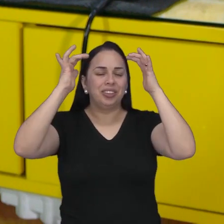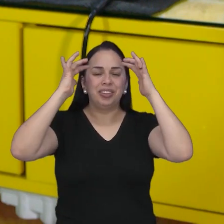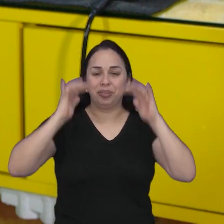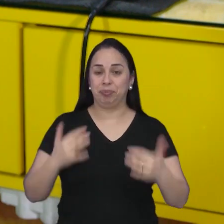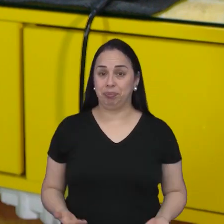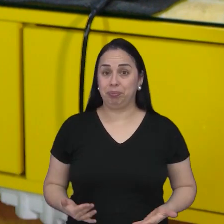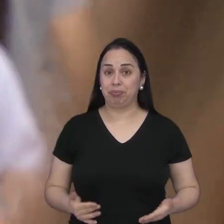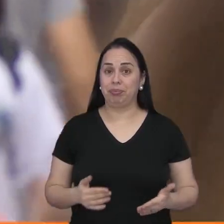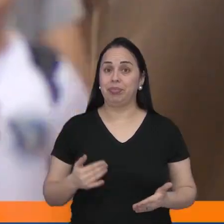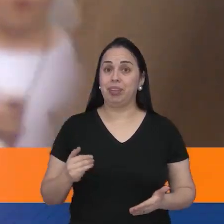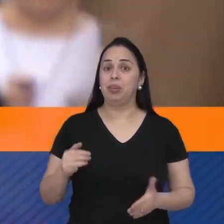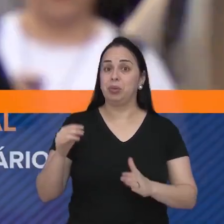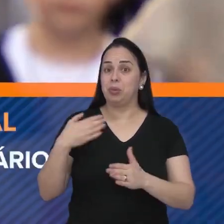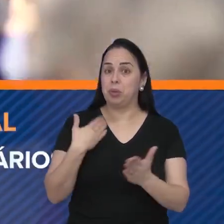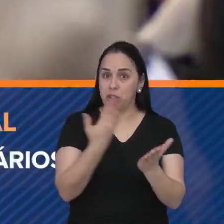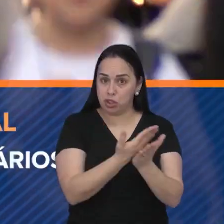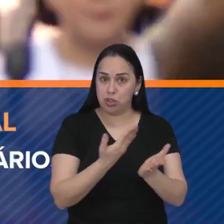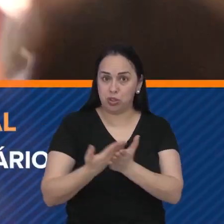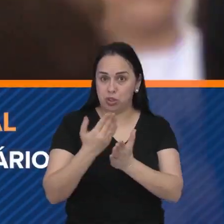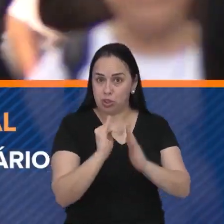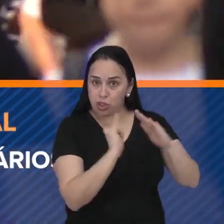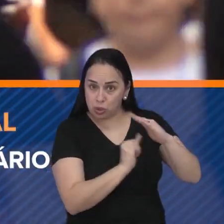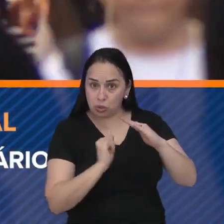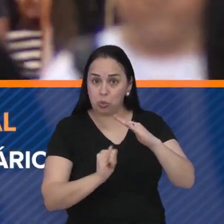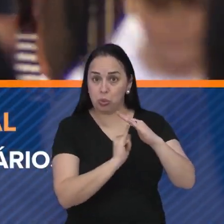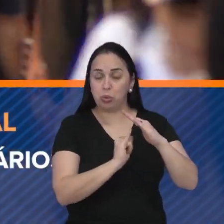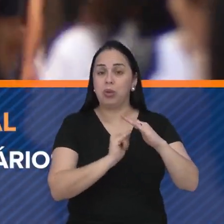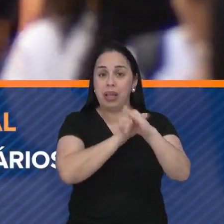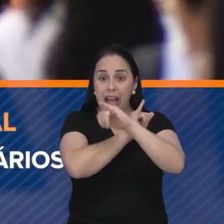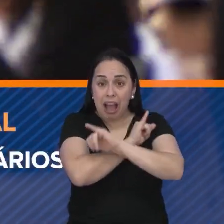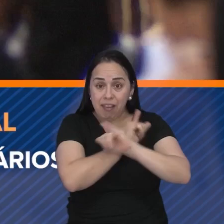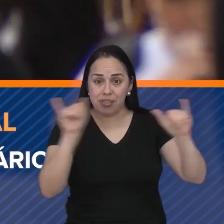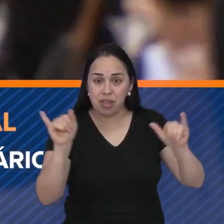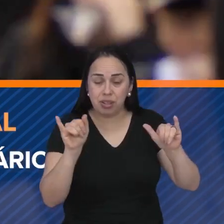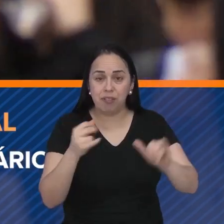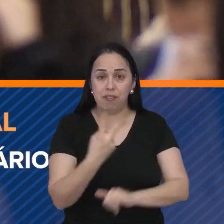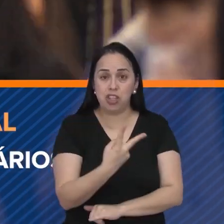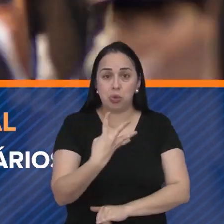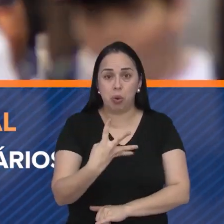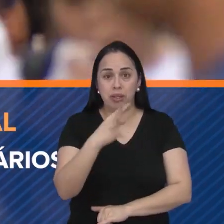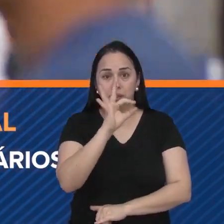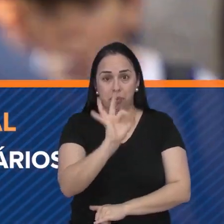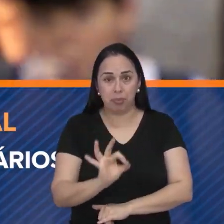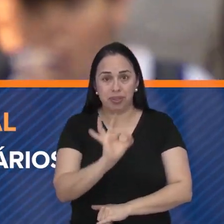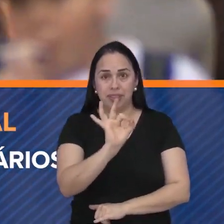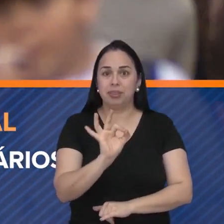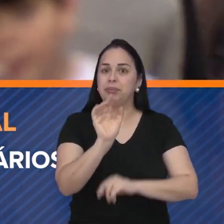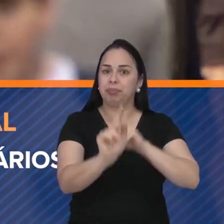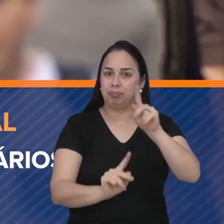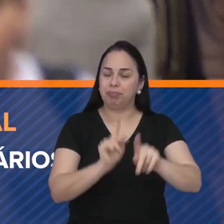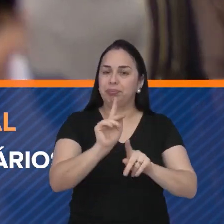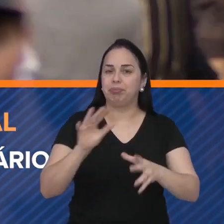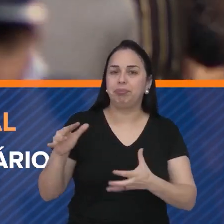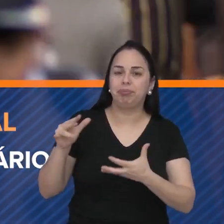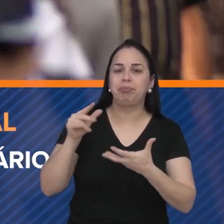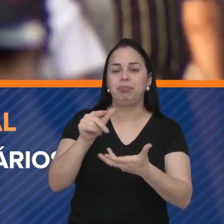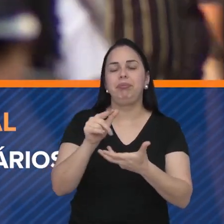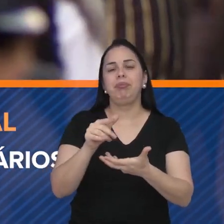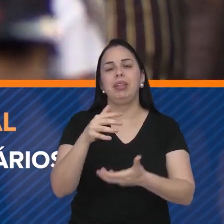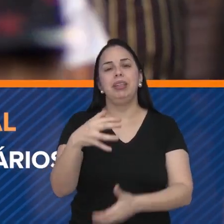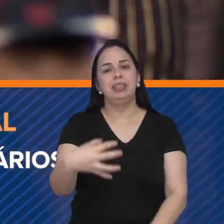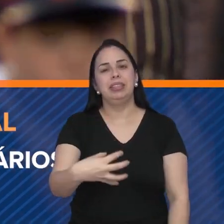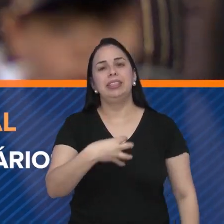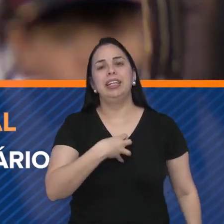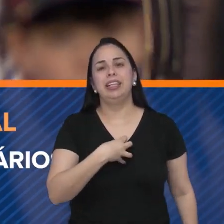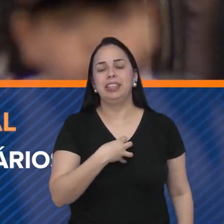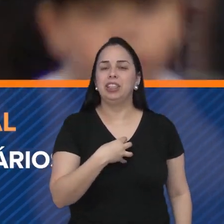do capacete. Dados do Instituto Gallup e Meta mostram que 24% da população mundial